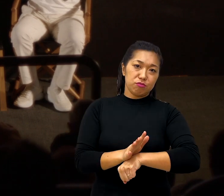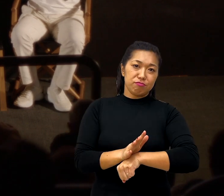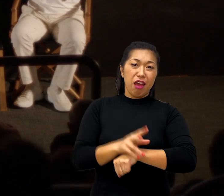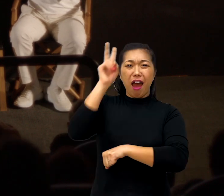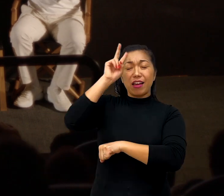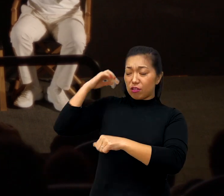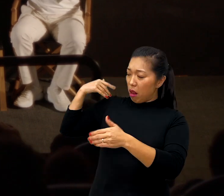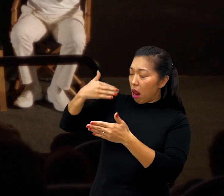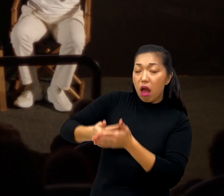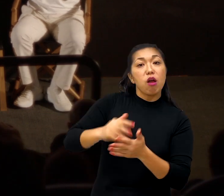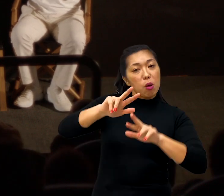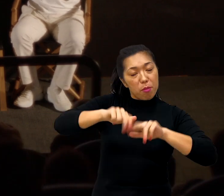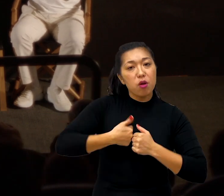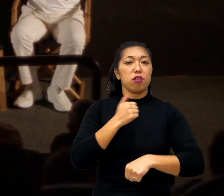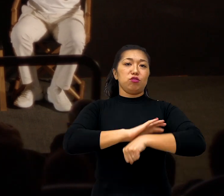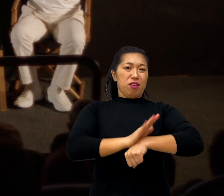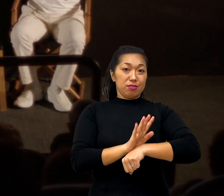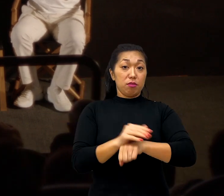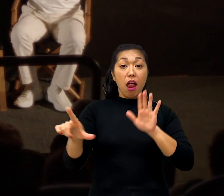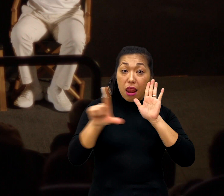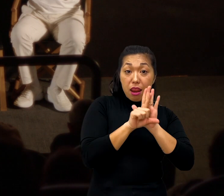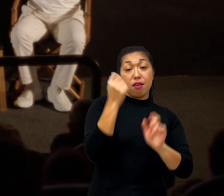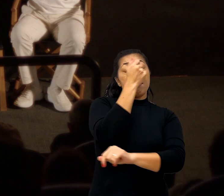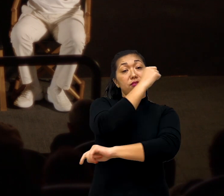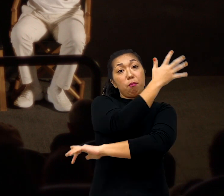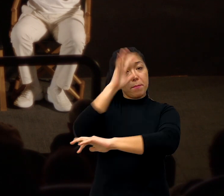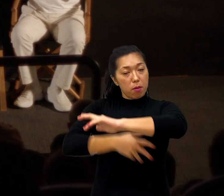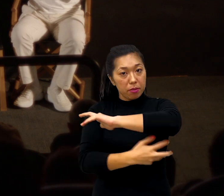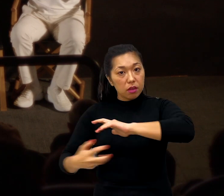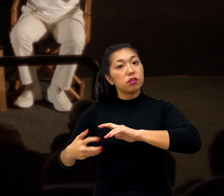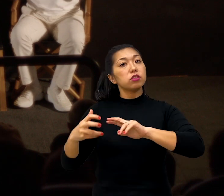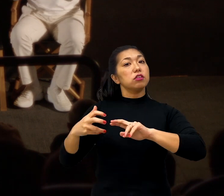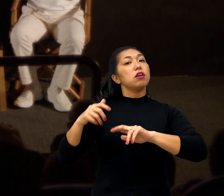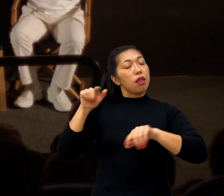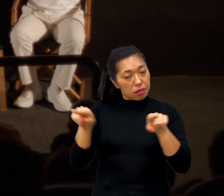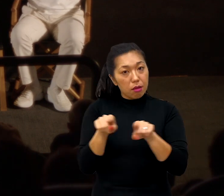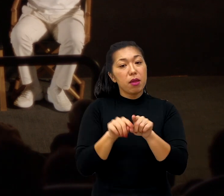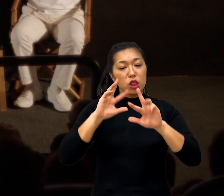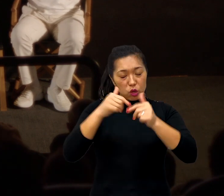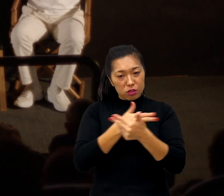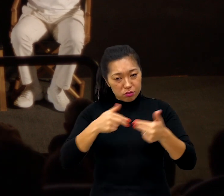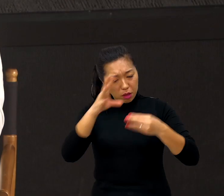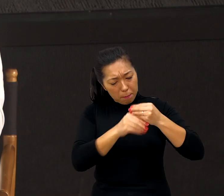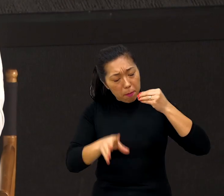racismo. E a lei de meio ambiente, tudo que constitui, ela está constituído pelo racismo.